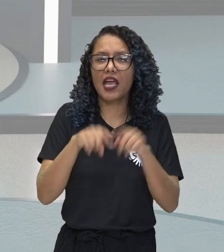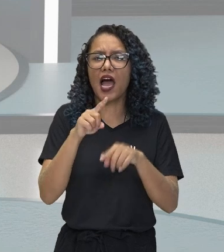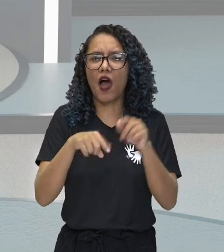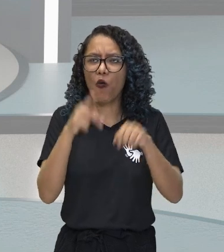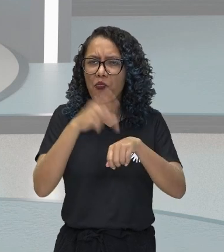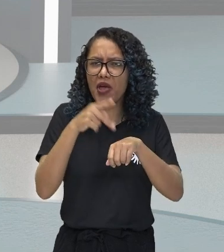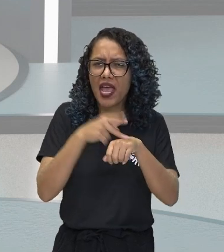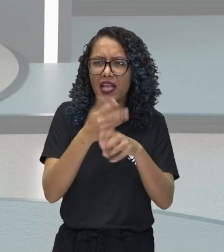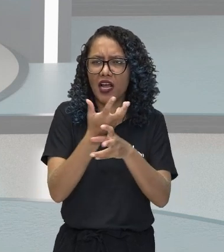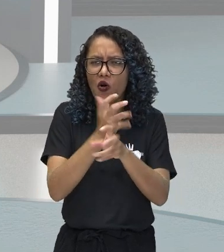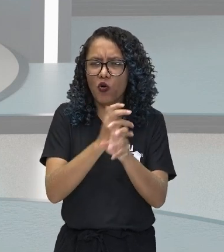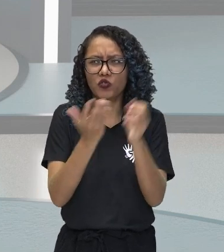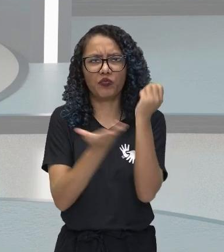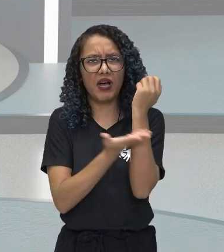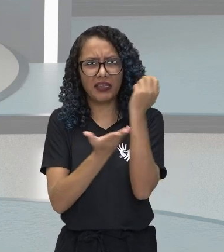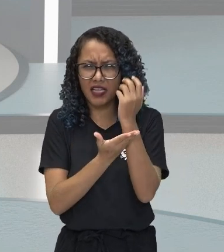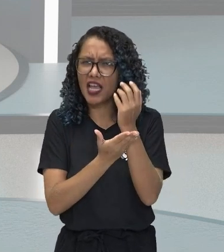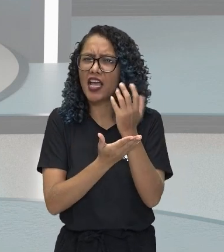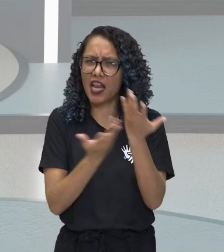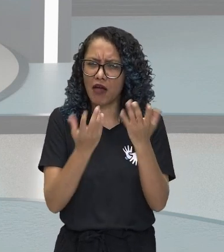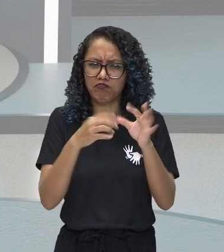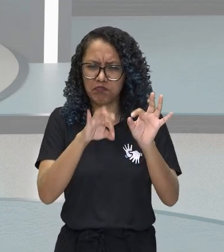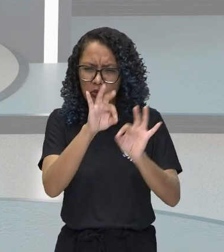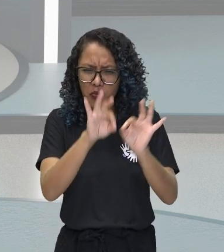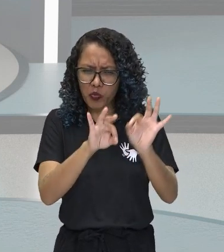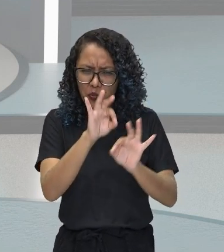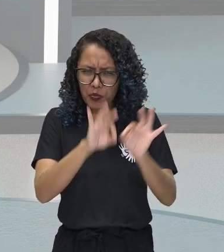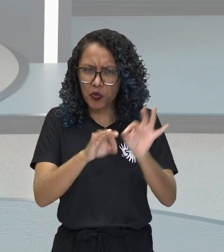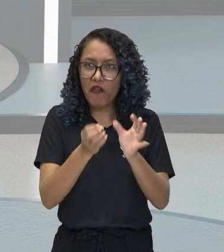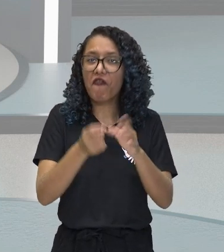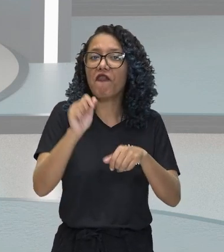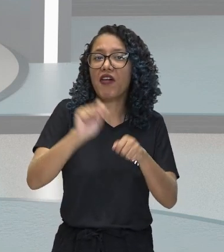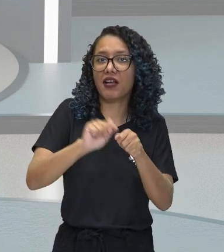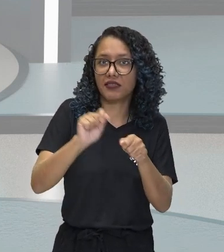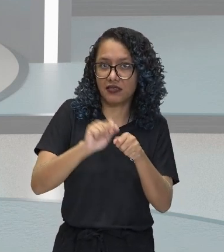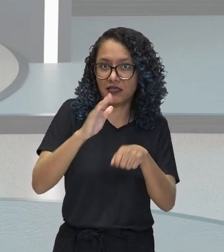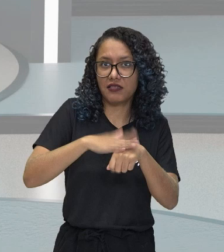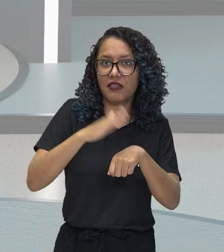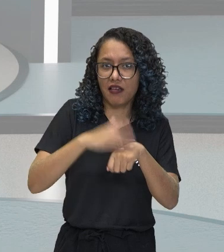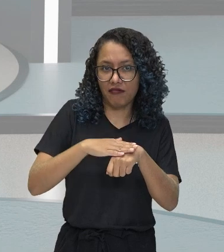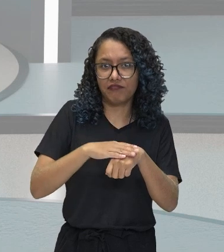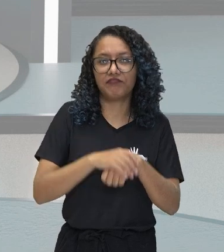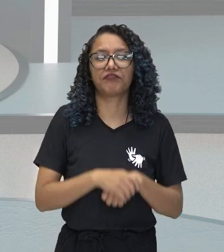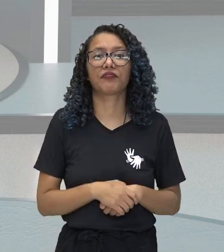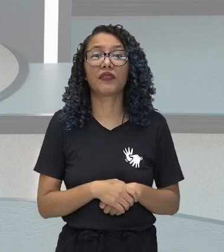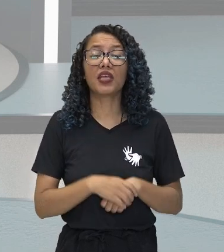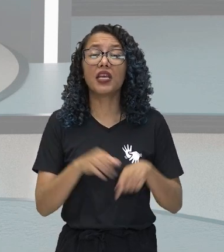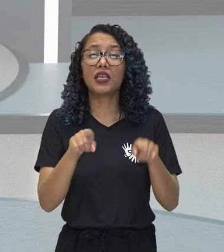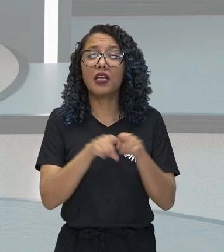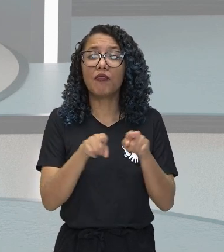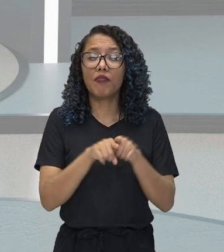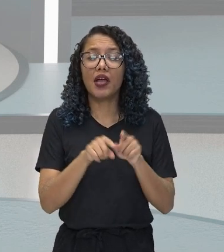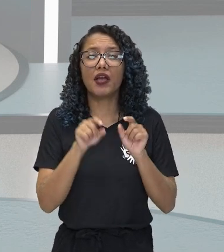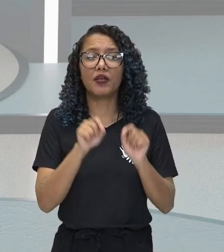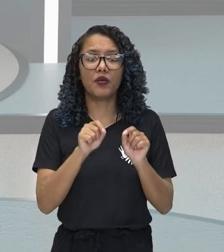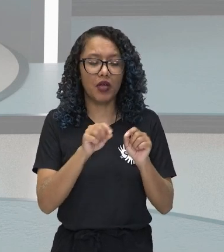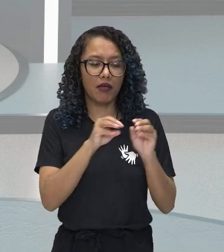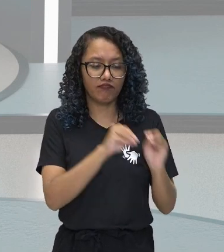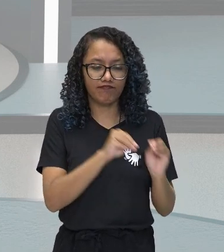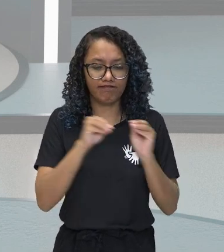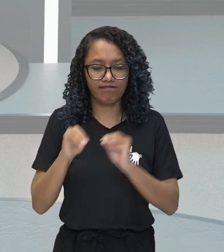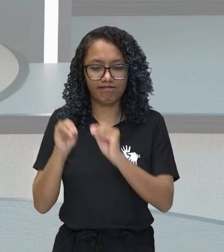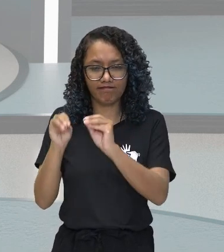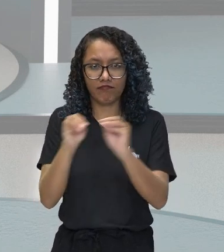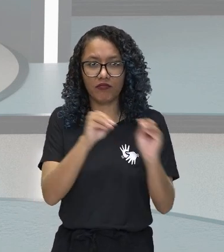Então, nesse momento da história, o homem, ele era nômade, ele ficava ali porque ele não sabia cultivar. Então,